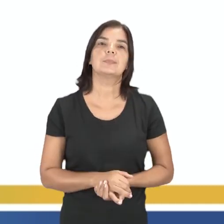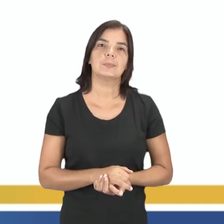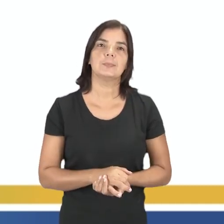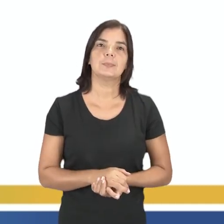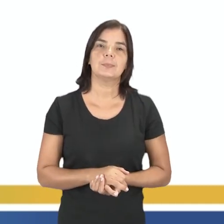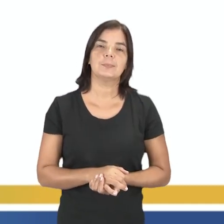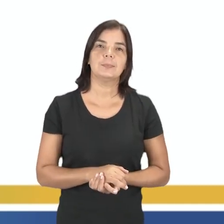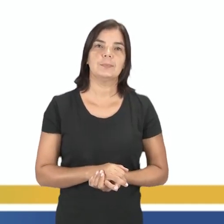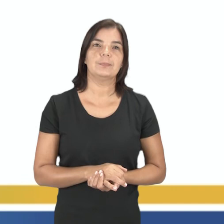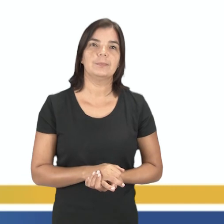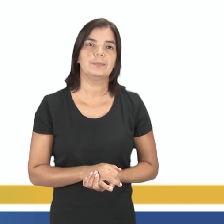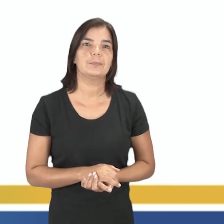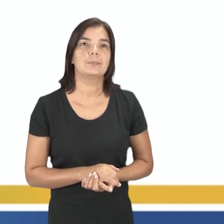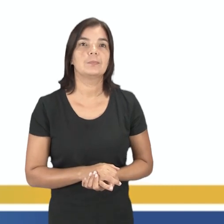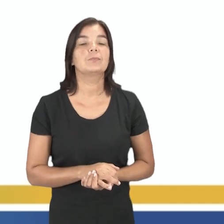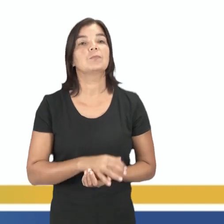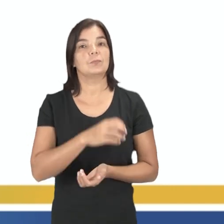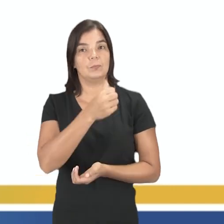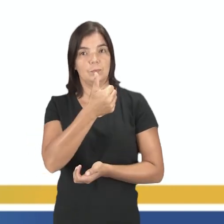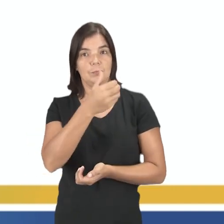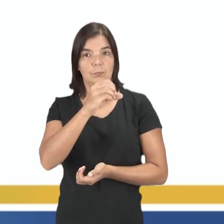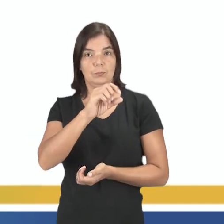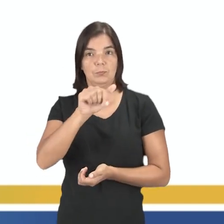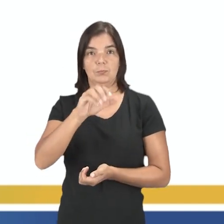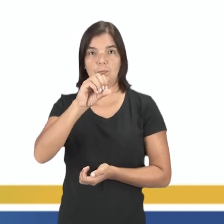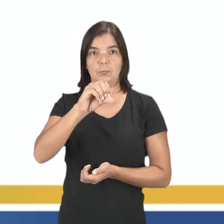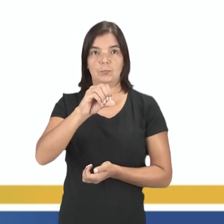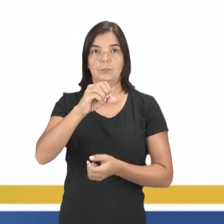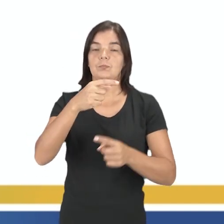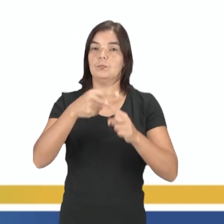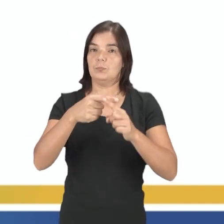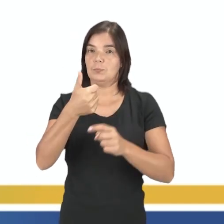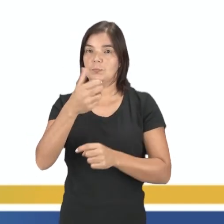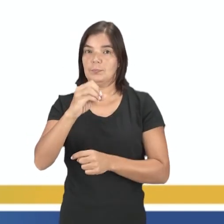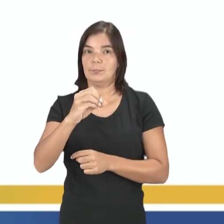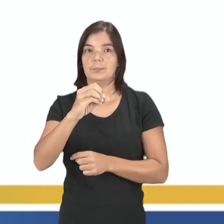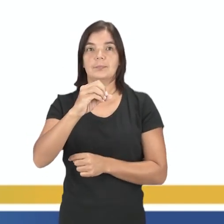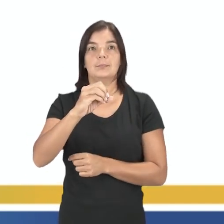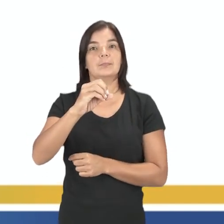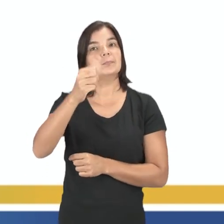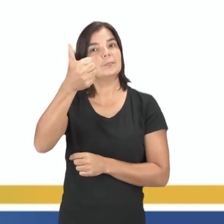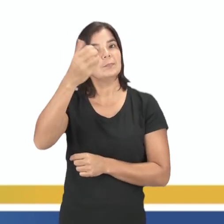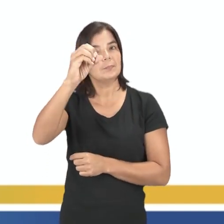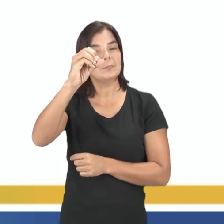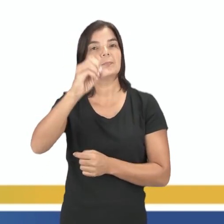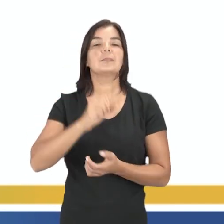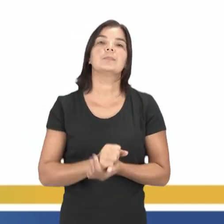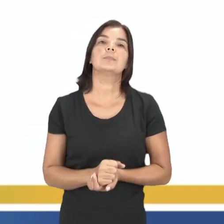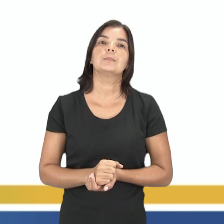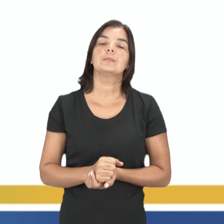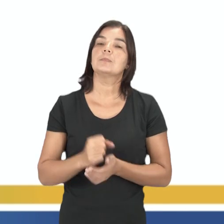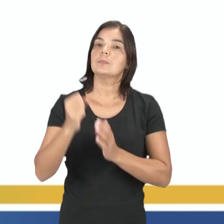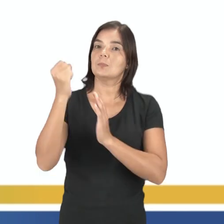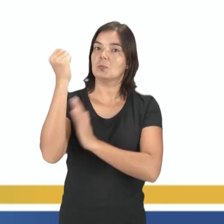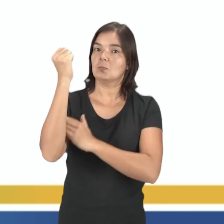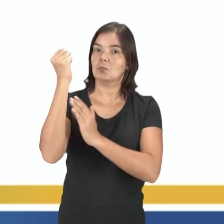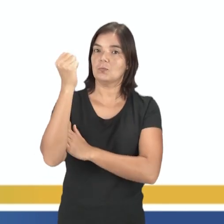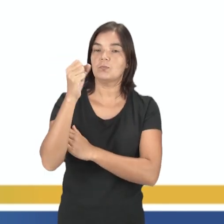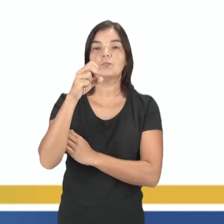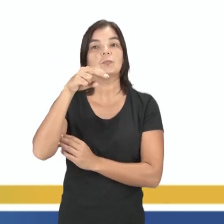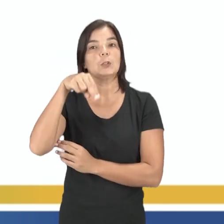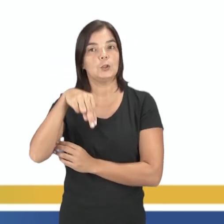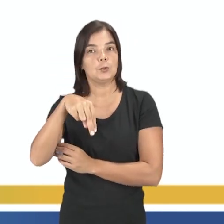operação de soma e subtração, você tem um número de 19,9 vezes 10 elevado a 19. Se a força é dada em